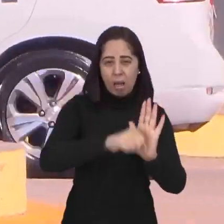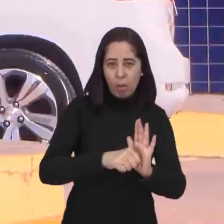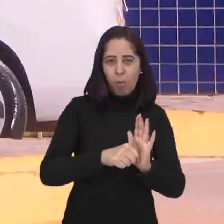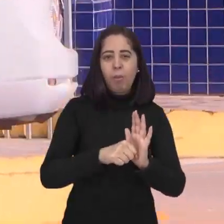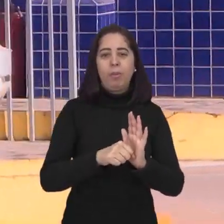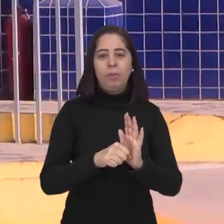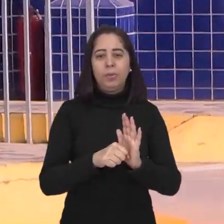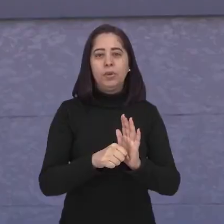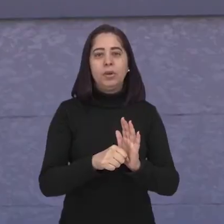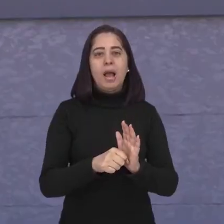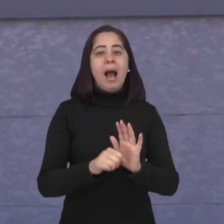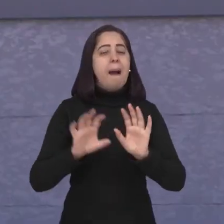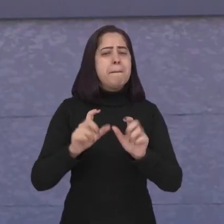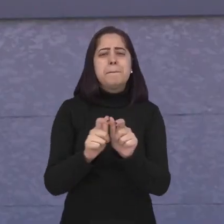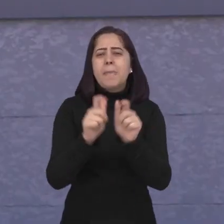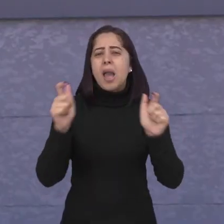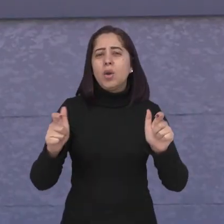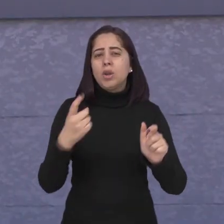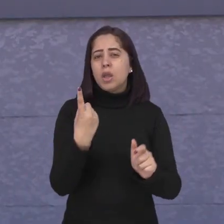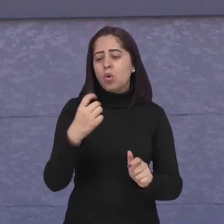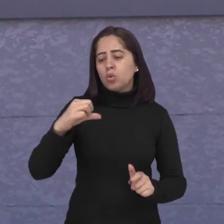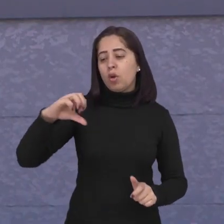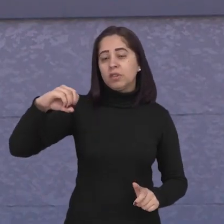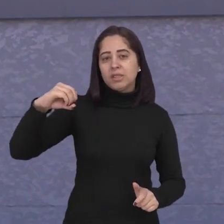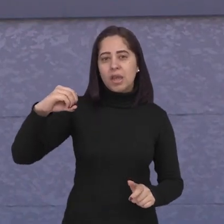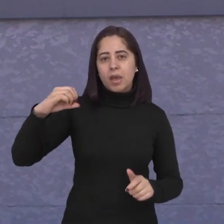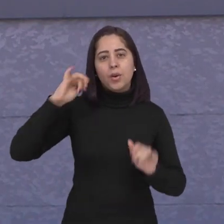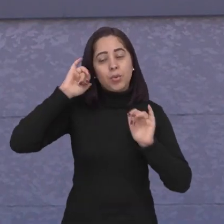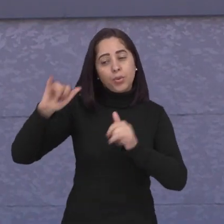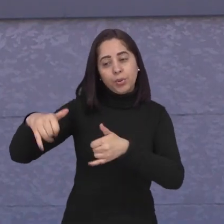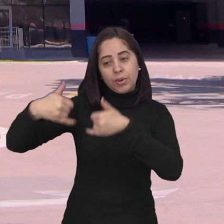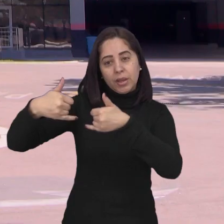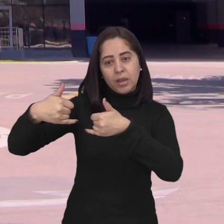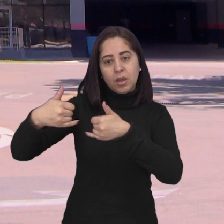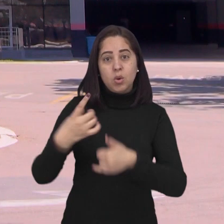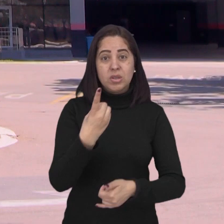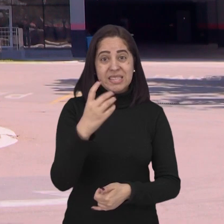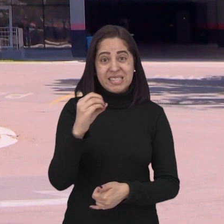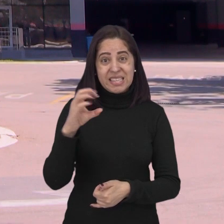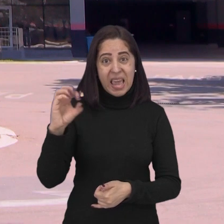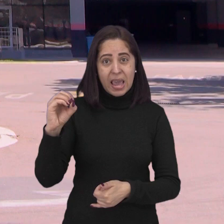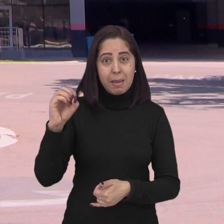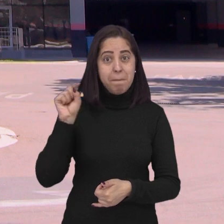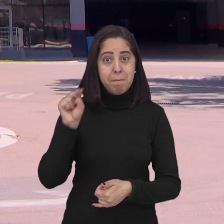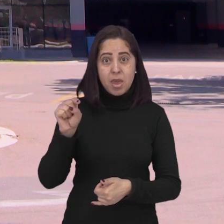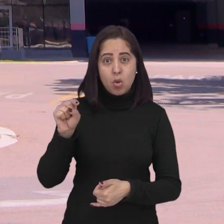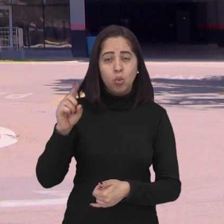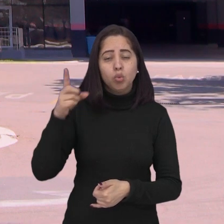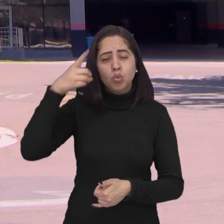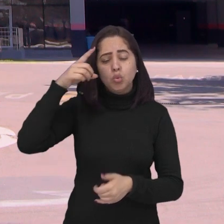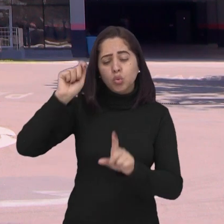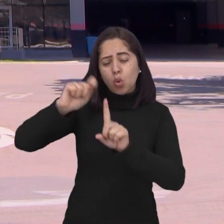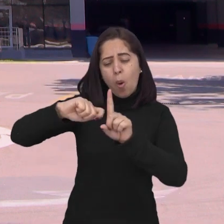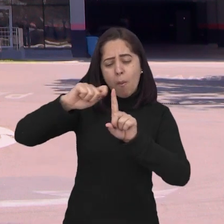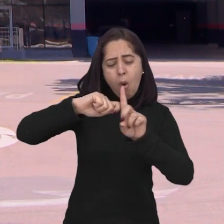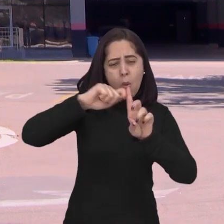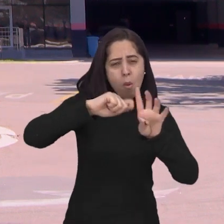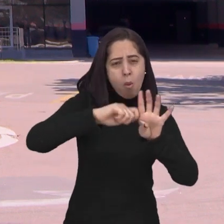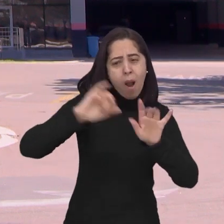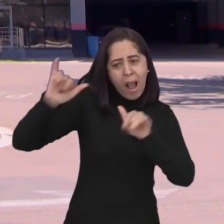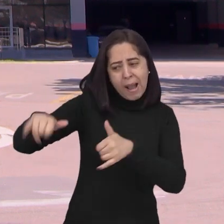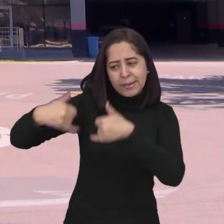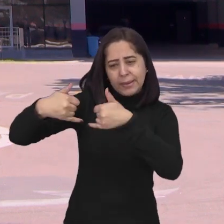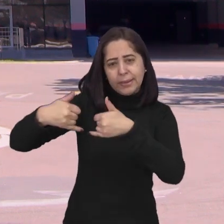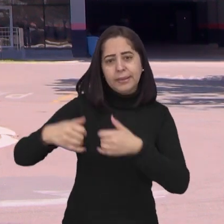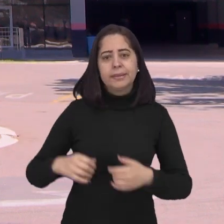das ocorrências. Muitas demandas chegam pelo 90. São mais de 100 mil ligações por mês, de todo o